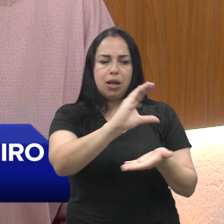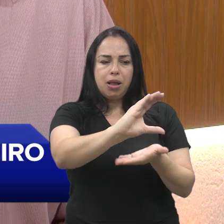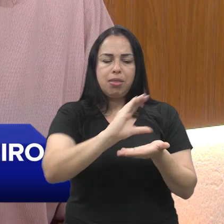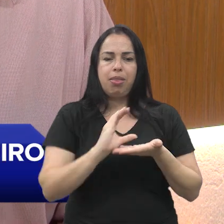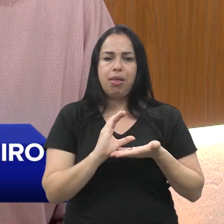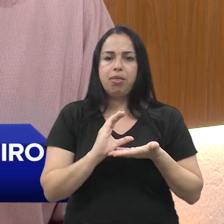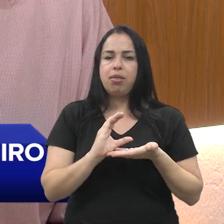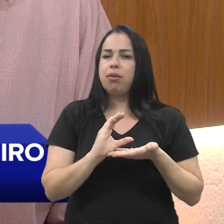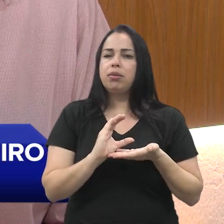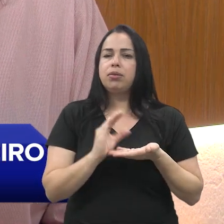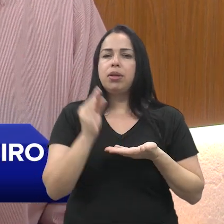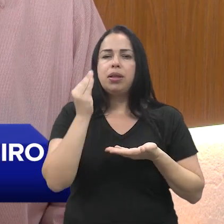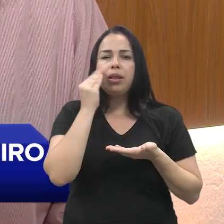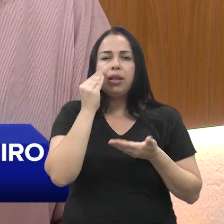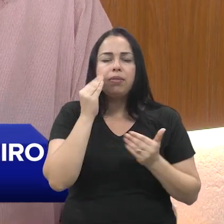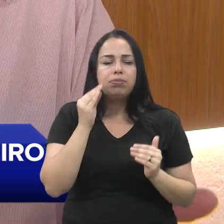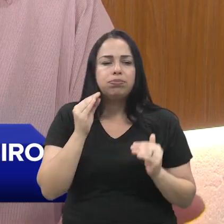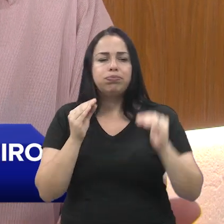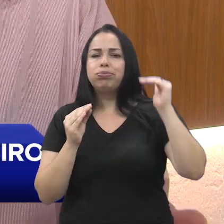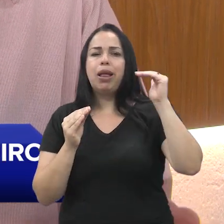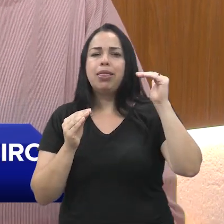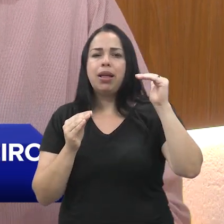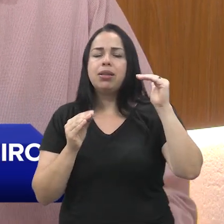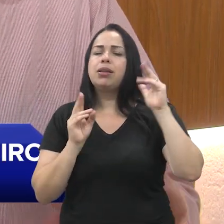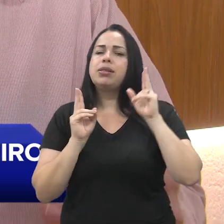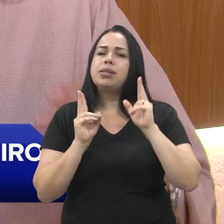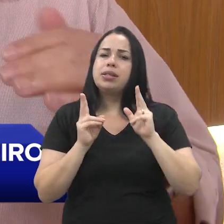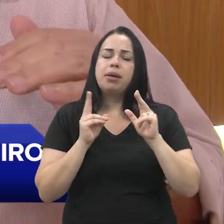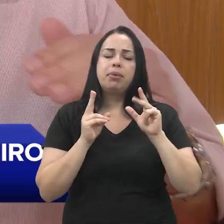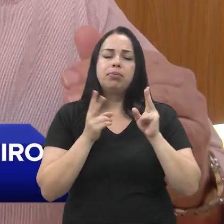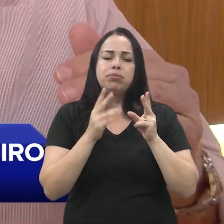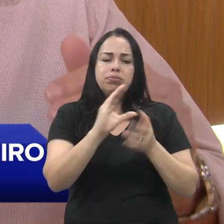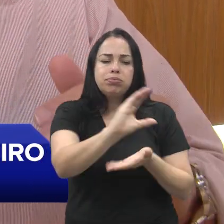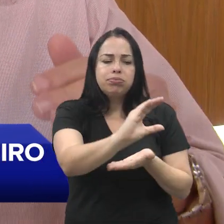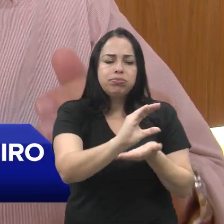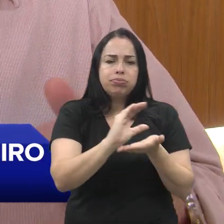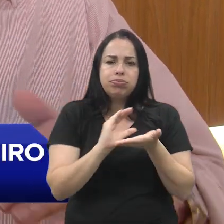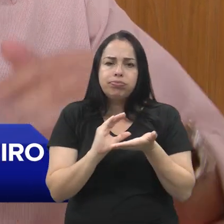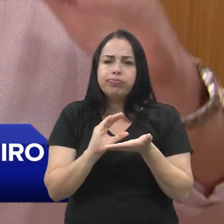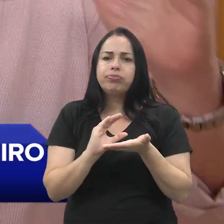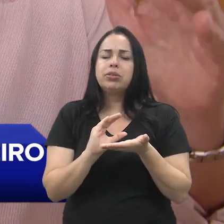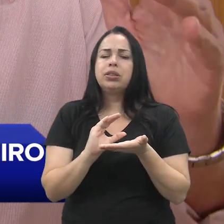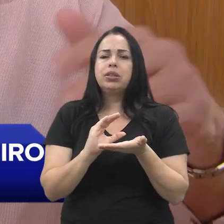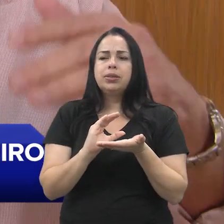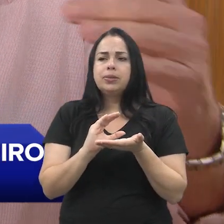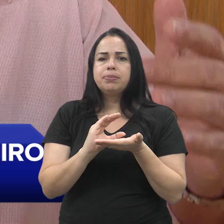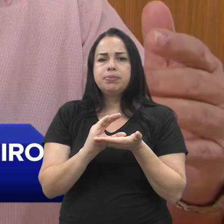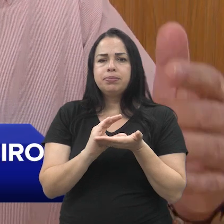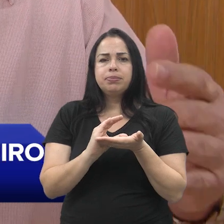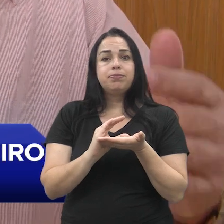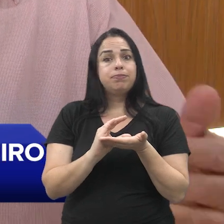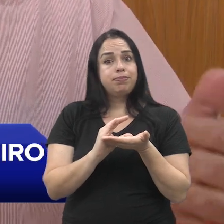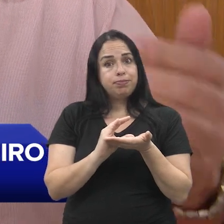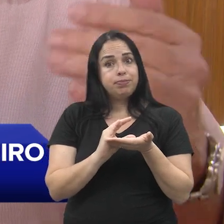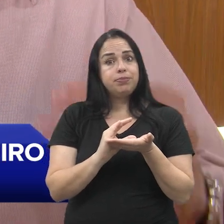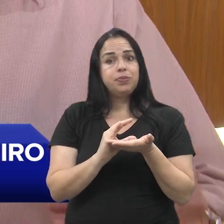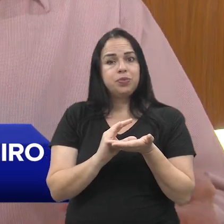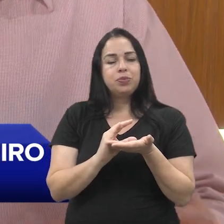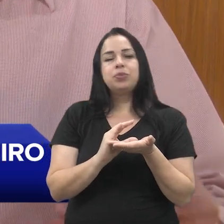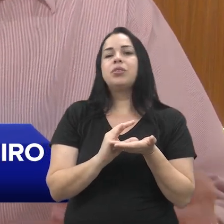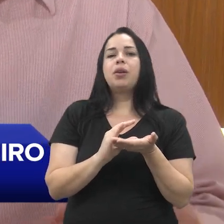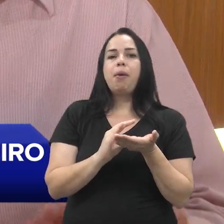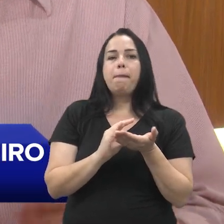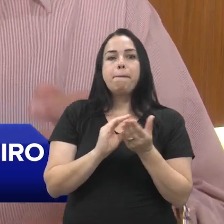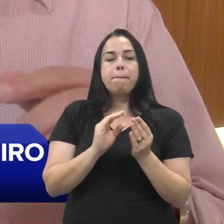não faça isso de maneira muito elevada. Coloque o valor sem exagero, no sentido de que